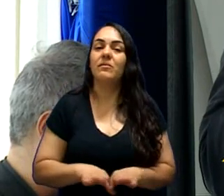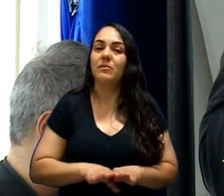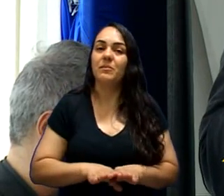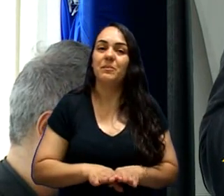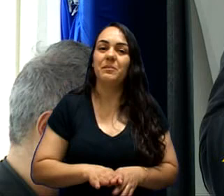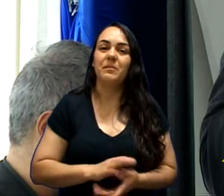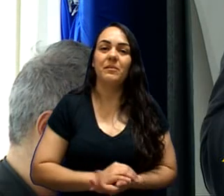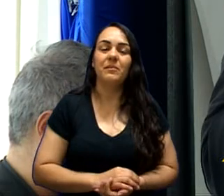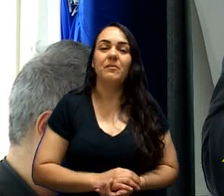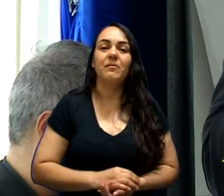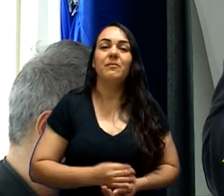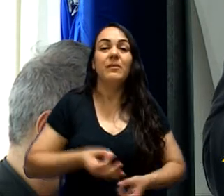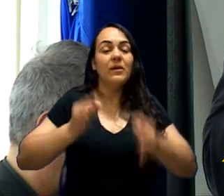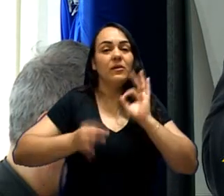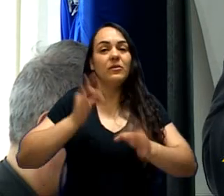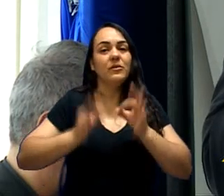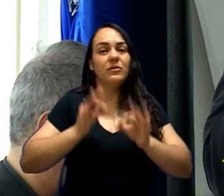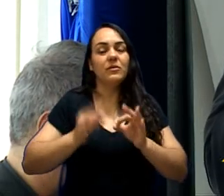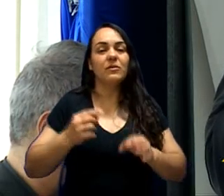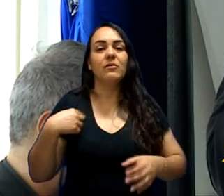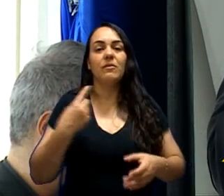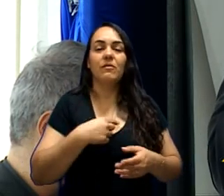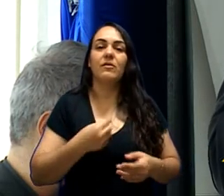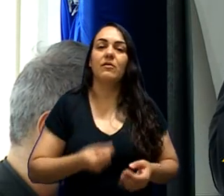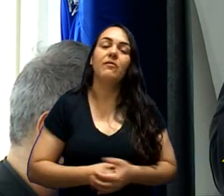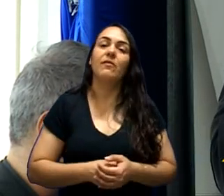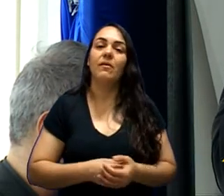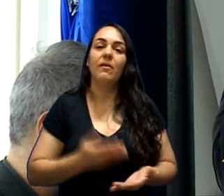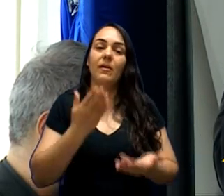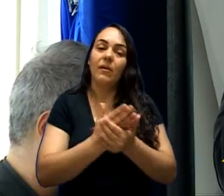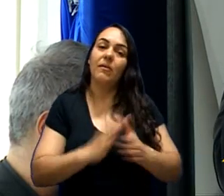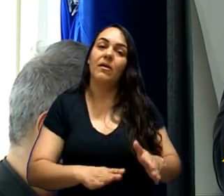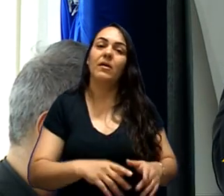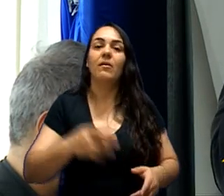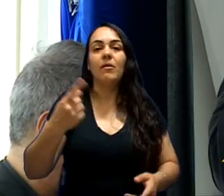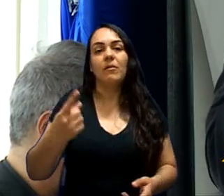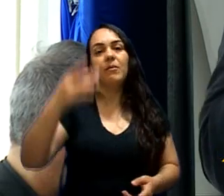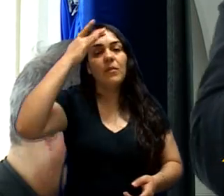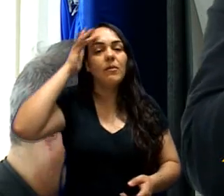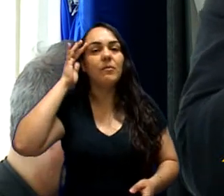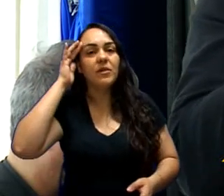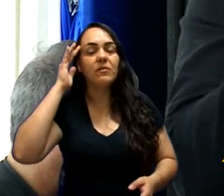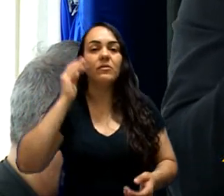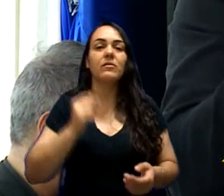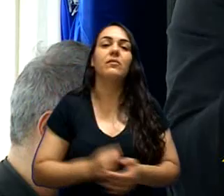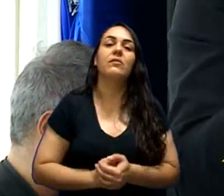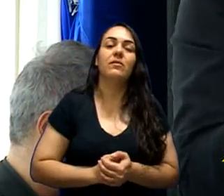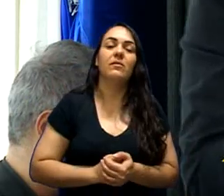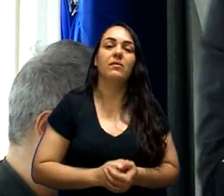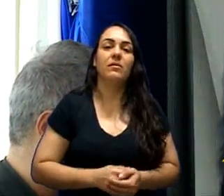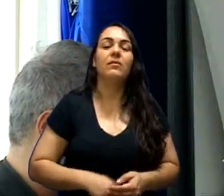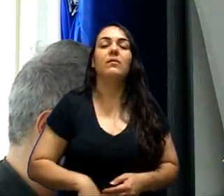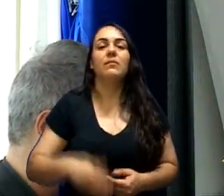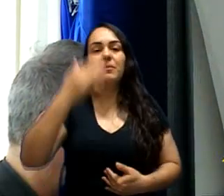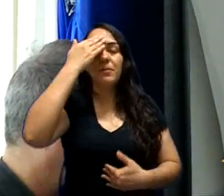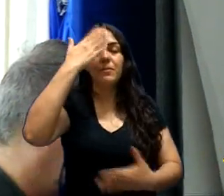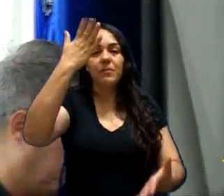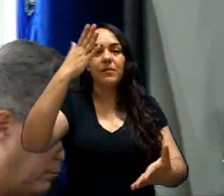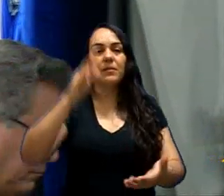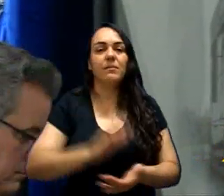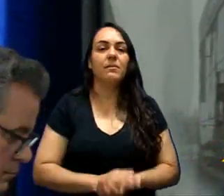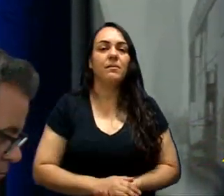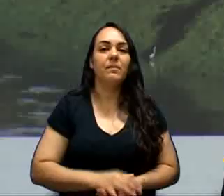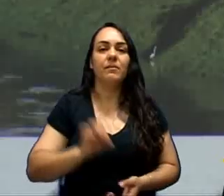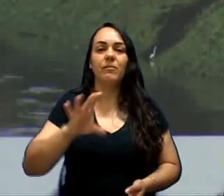administrativa, justifica-se a cassação de um chefe de executivo por conta disso? Sim, senhor, justifica-se. Era só essa a minha dúvida. Muito obrigado, Excelência.